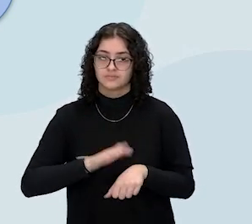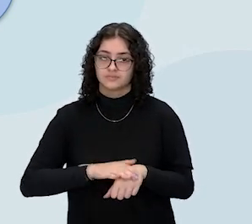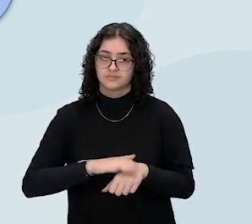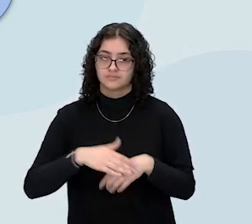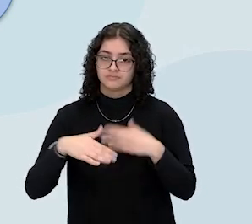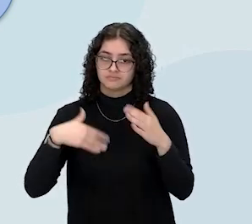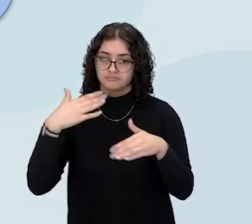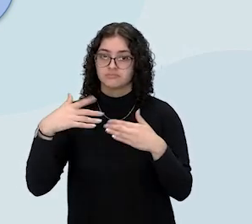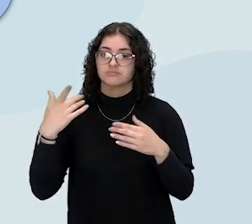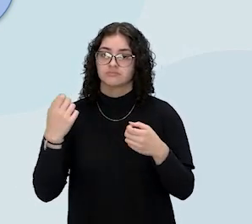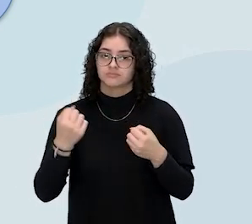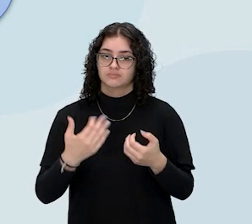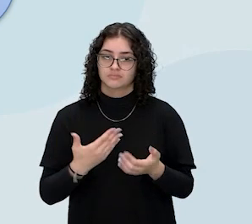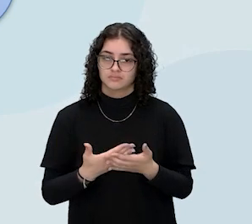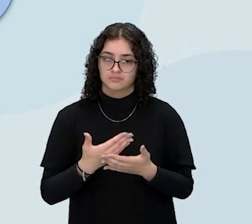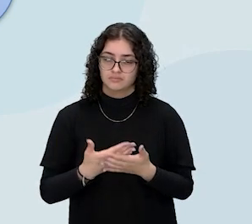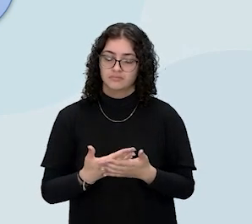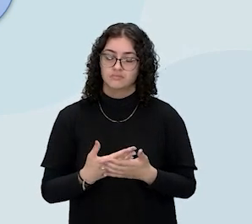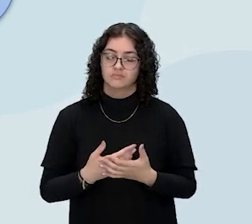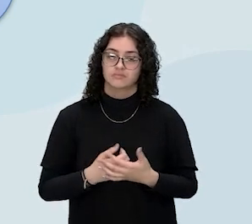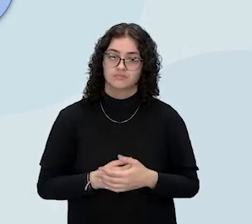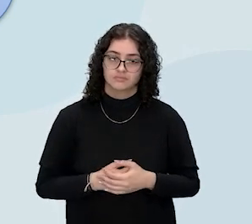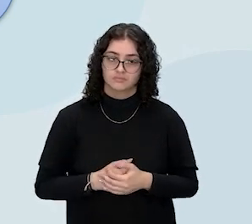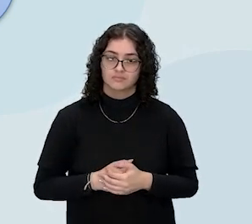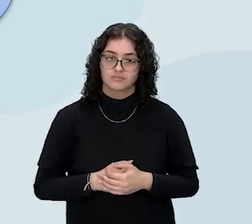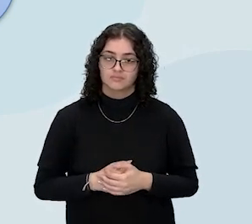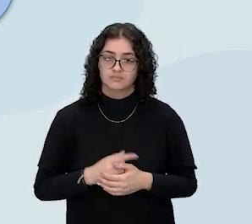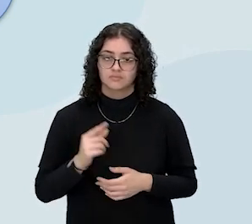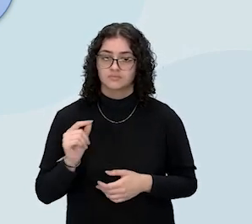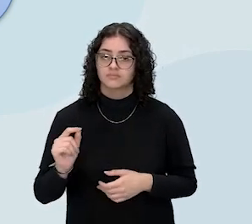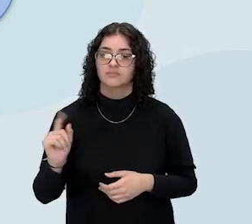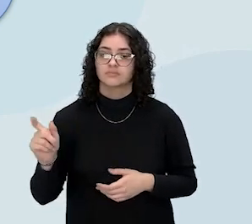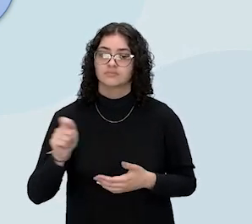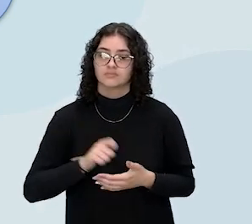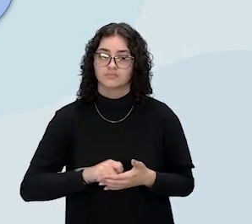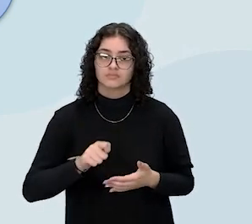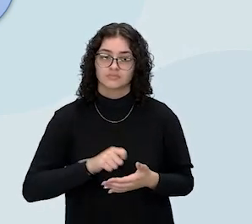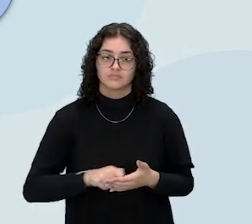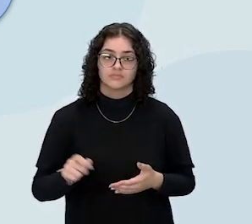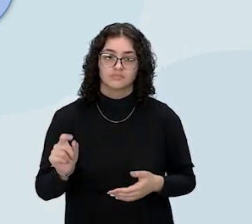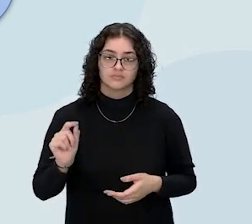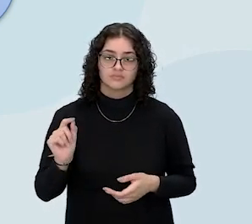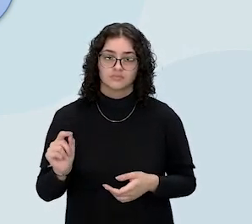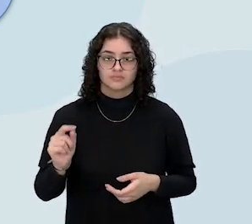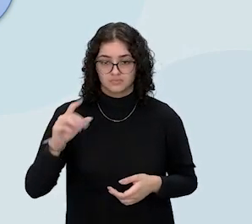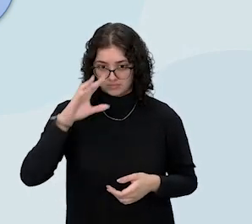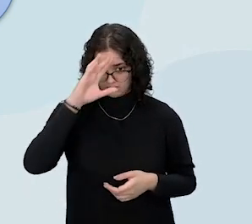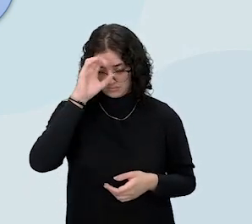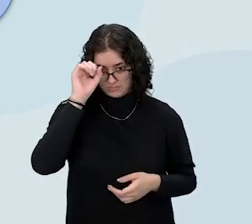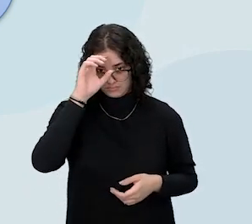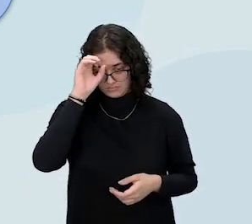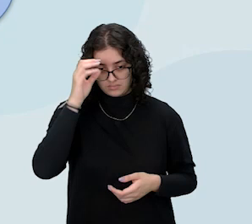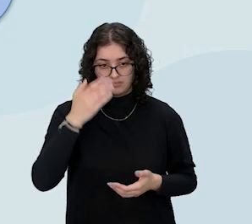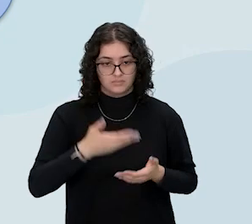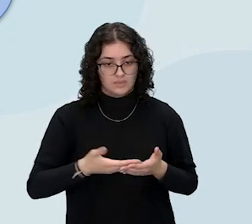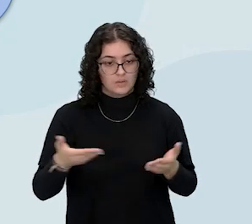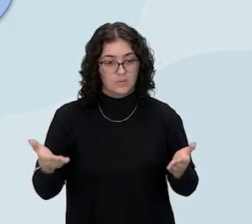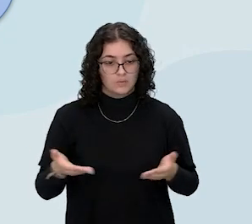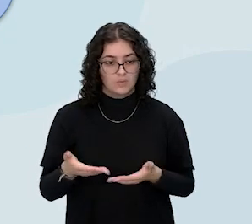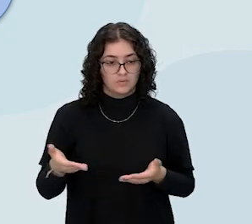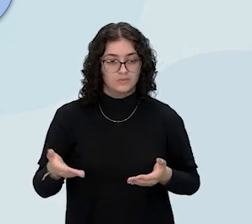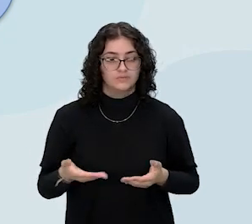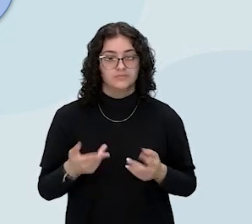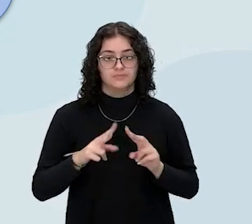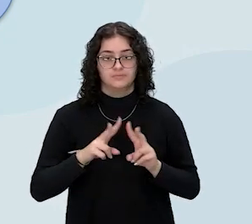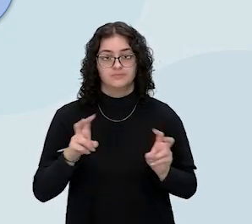aulas anteriores. Nesse mural, você vai escrever no seu grupo o que você aprendeu na aula de hoje